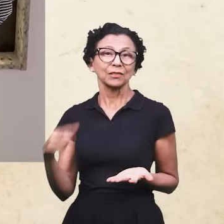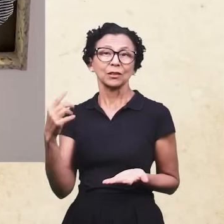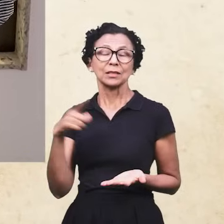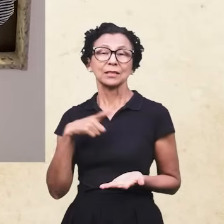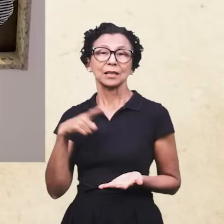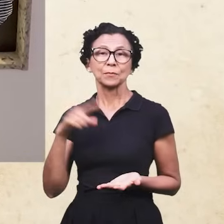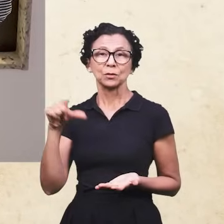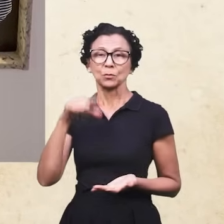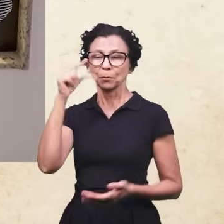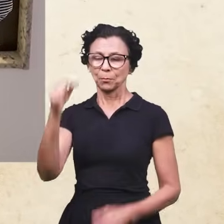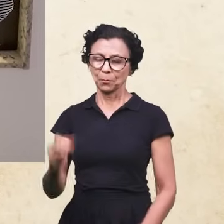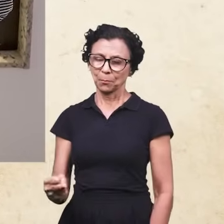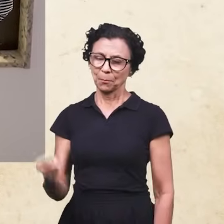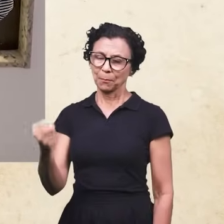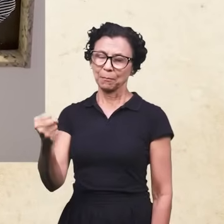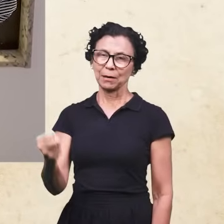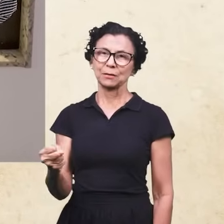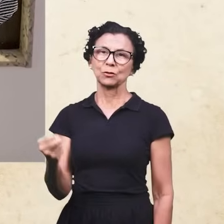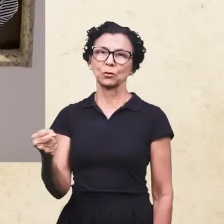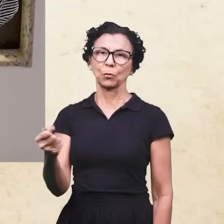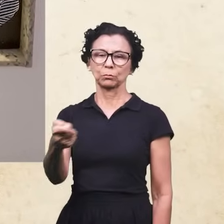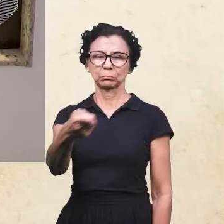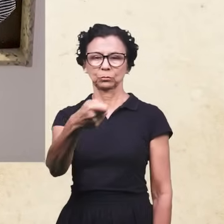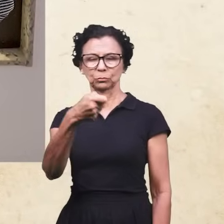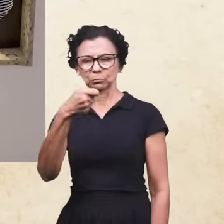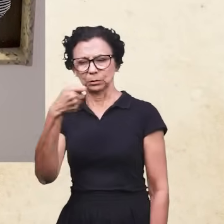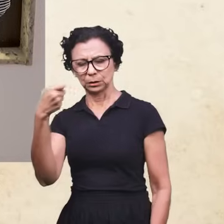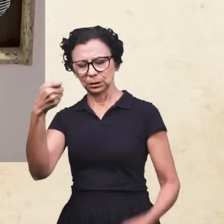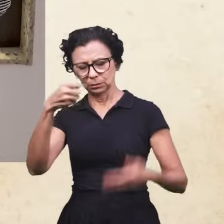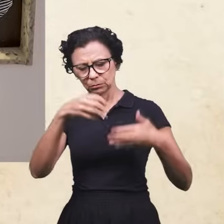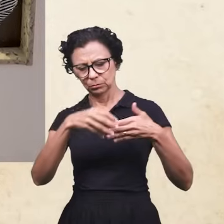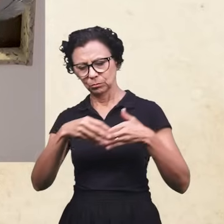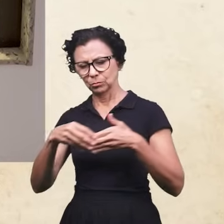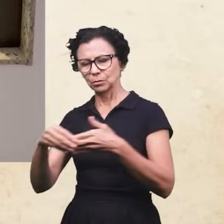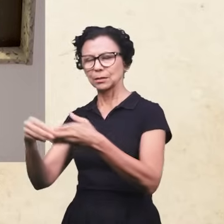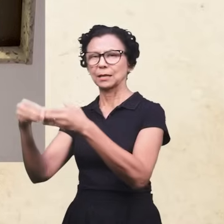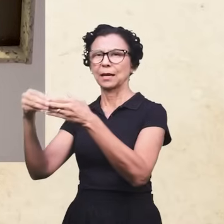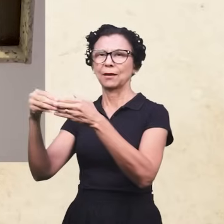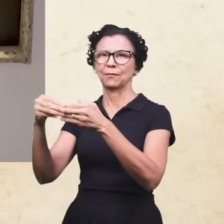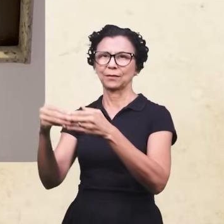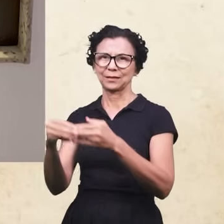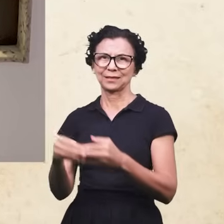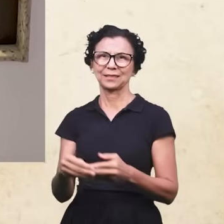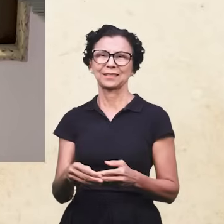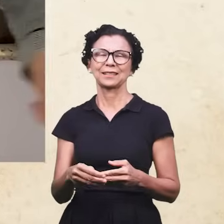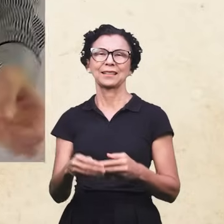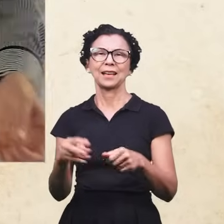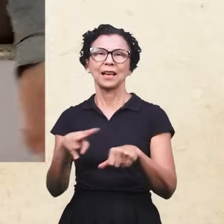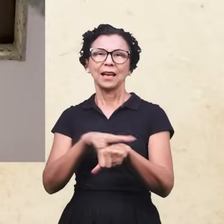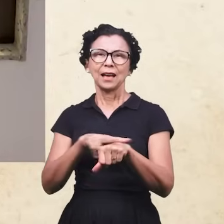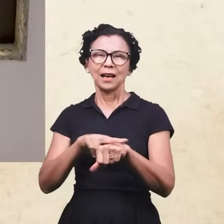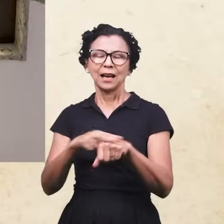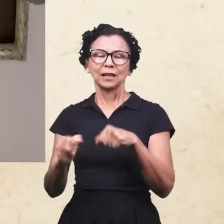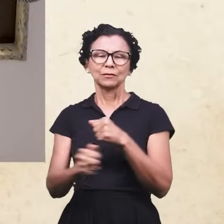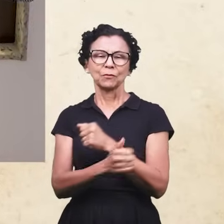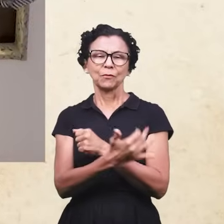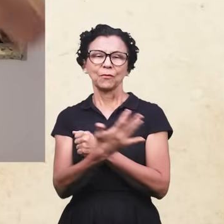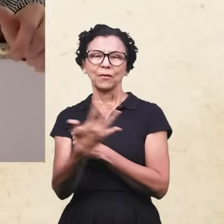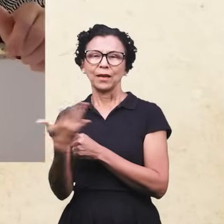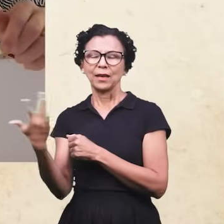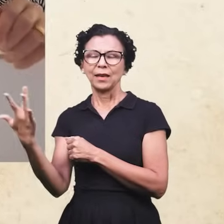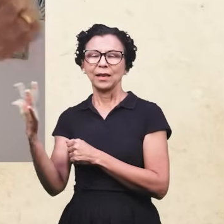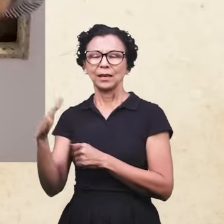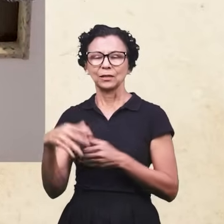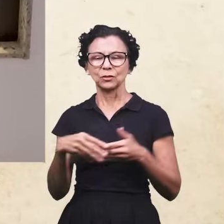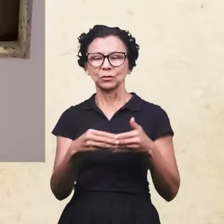temos um pastor e é ele que nos guia a campos verdes, a águas tranquilas, e o Espírito Santo, ele